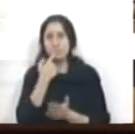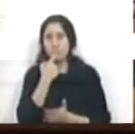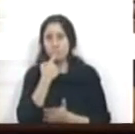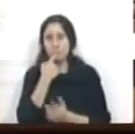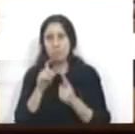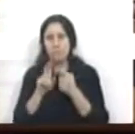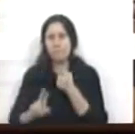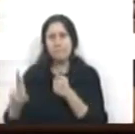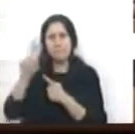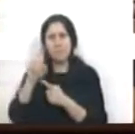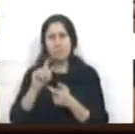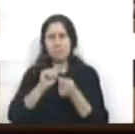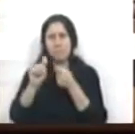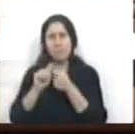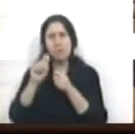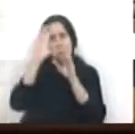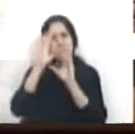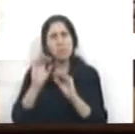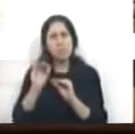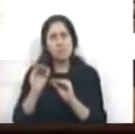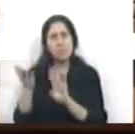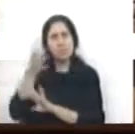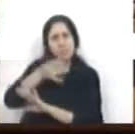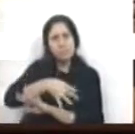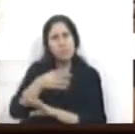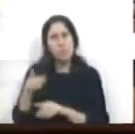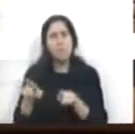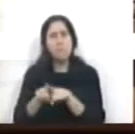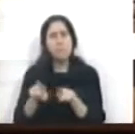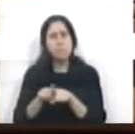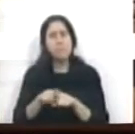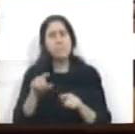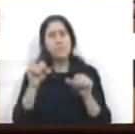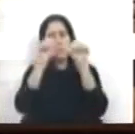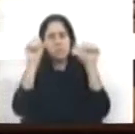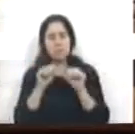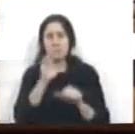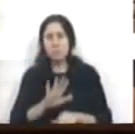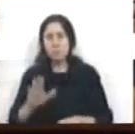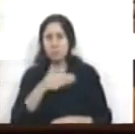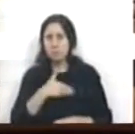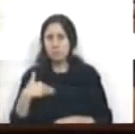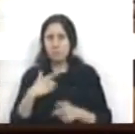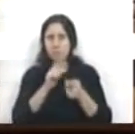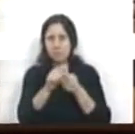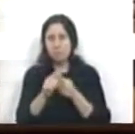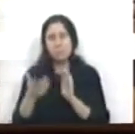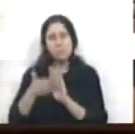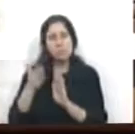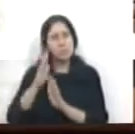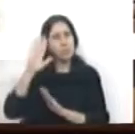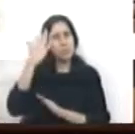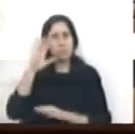que valem mais do que nós pagamos por educação, ou tanto quando nós pagamos pelo Serviço Nacional de Saúde, é uma das urgências do nosso